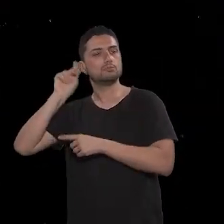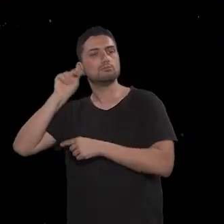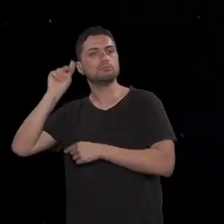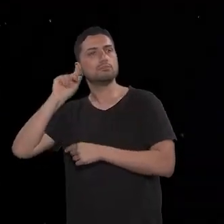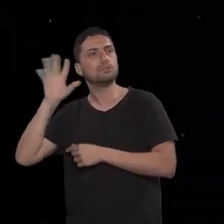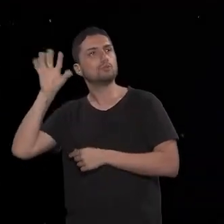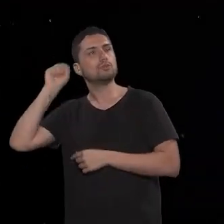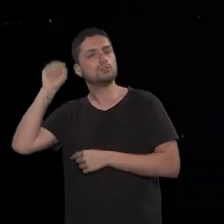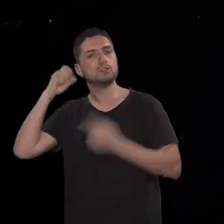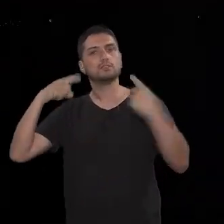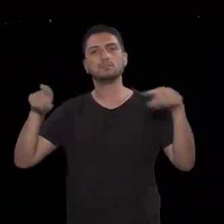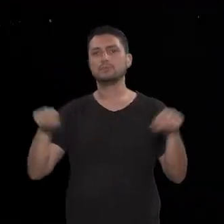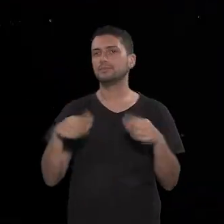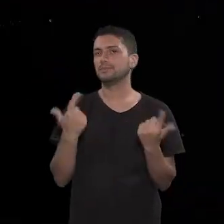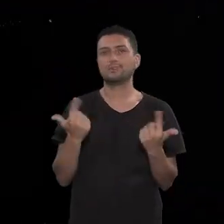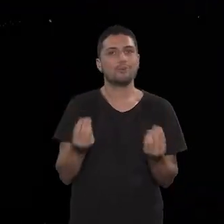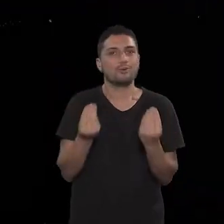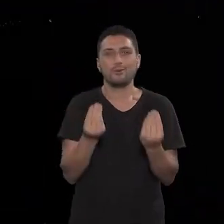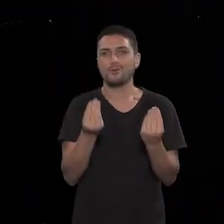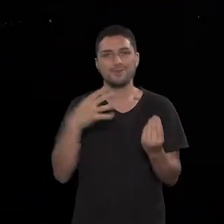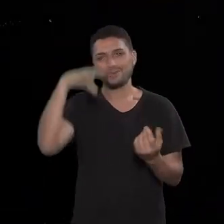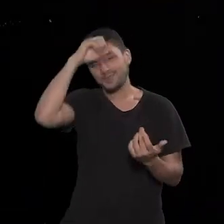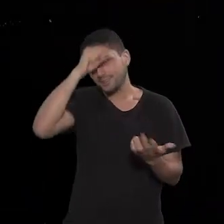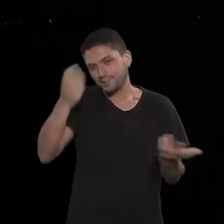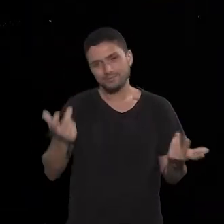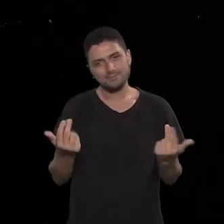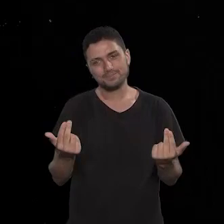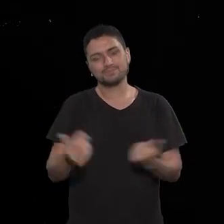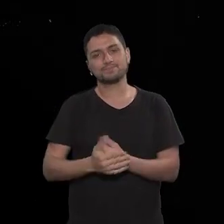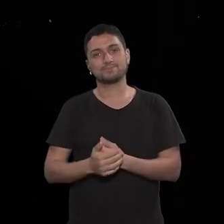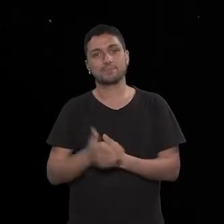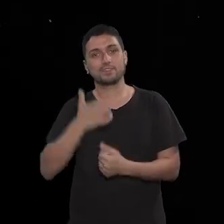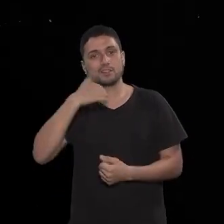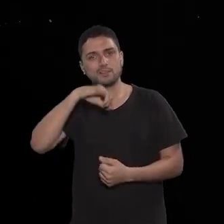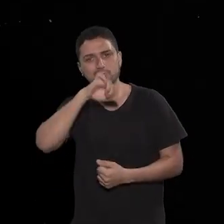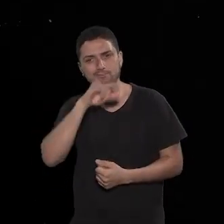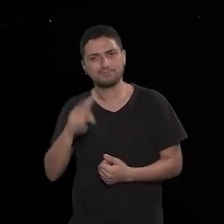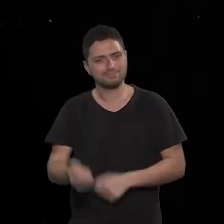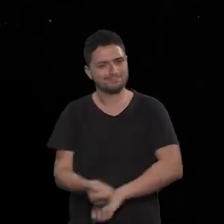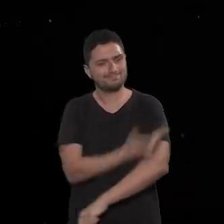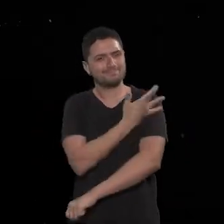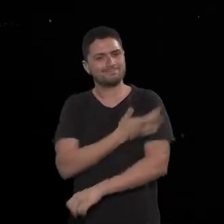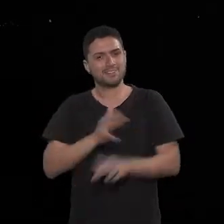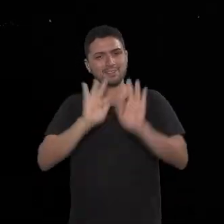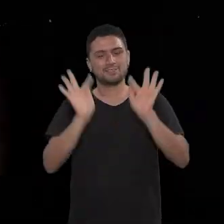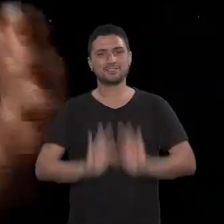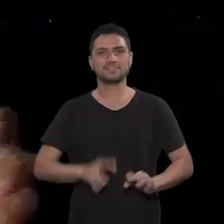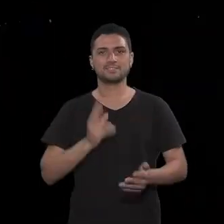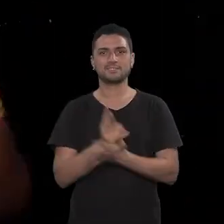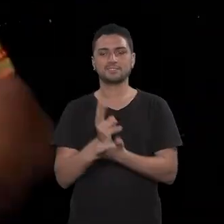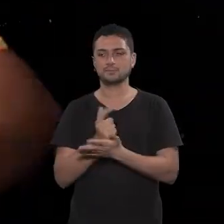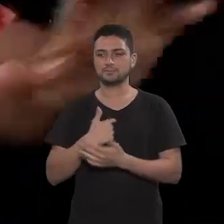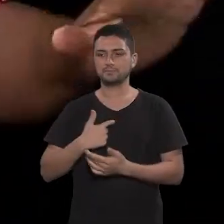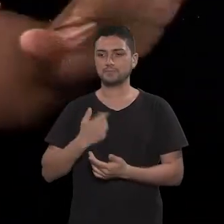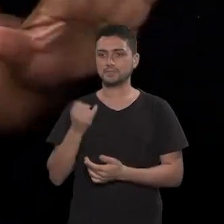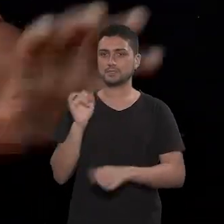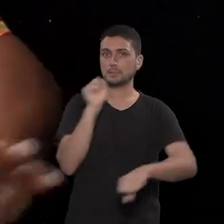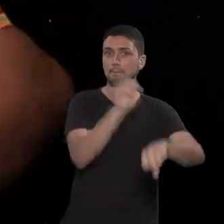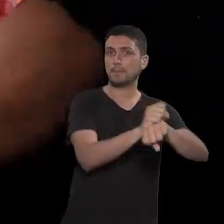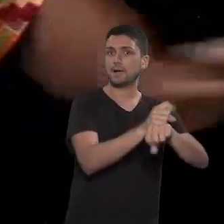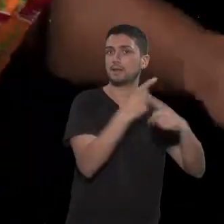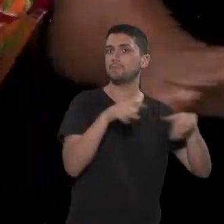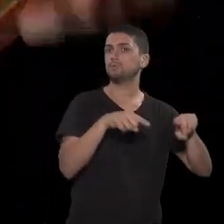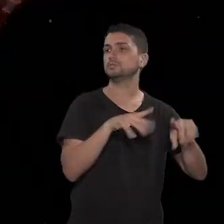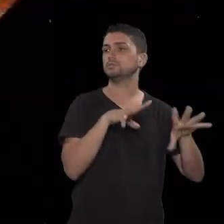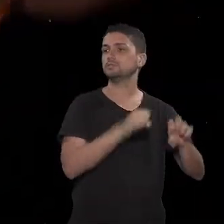caixinha lá, fica aí. E escutando aquele som, não tinha como. E ela vibrava, quando passava o